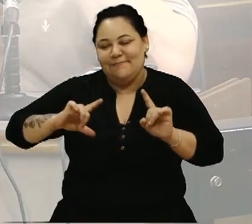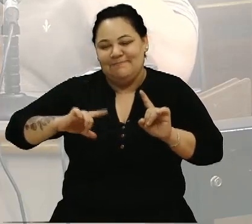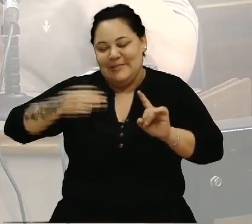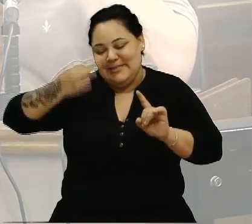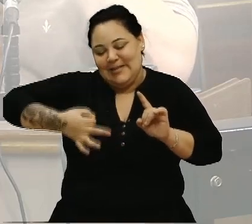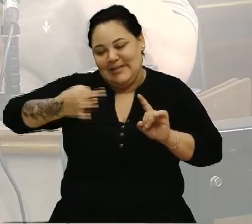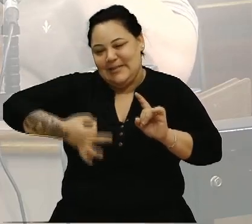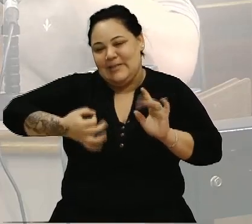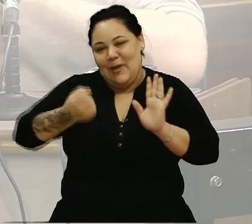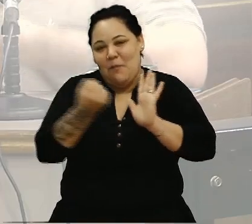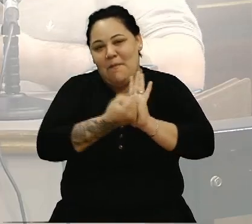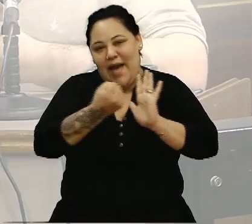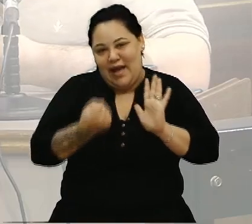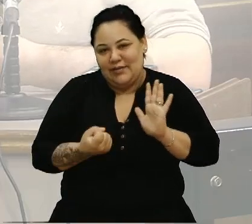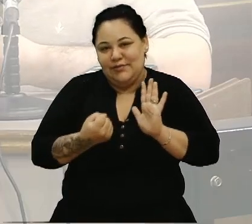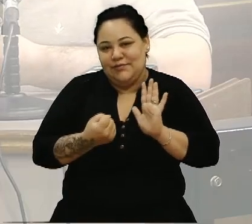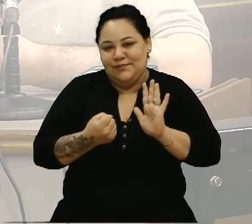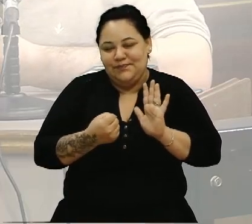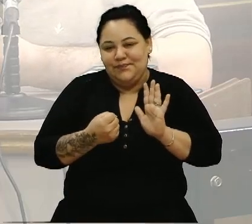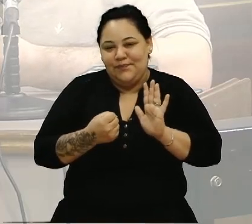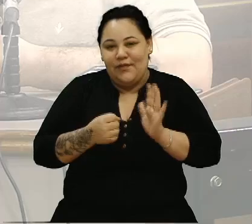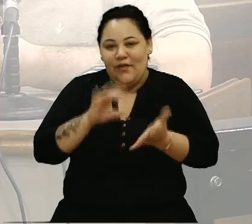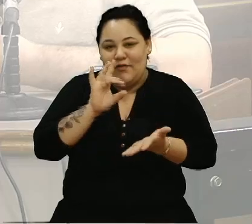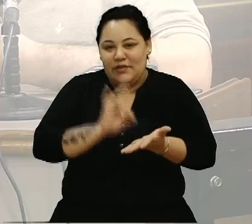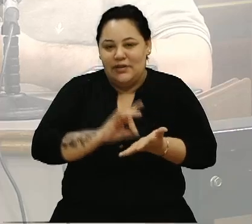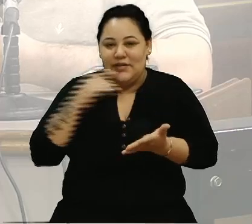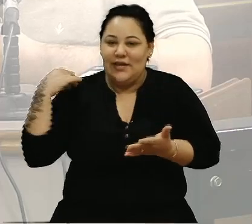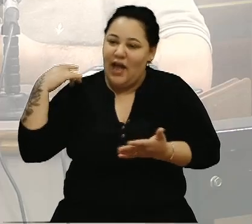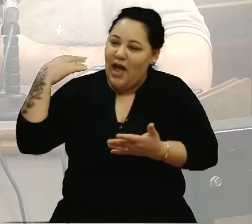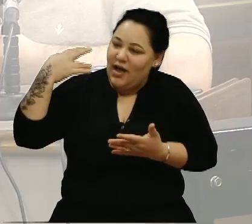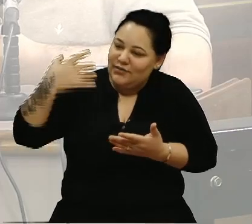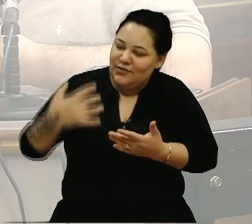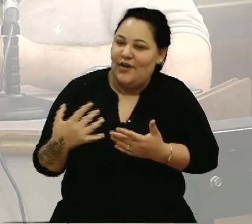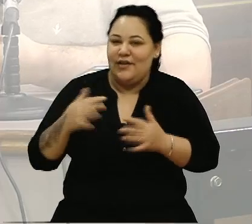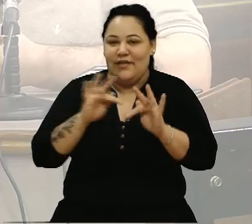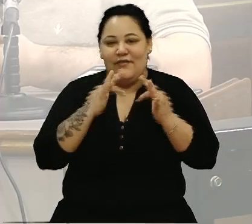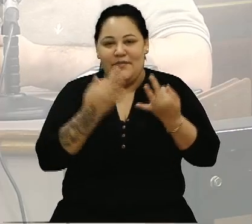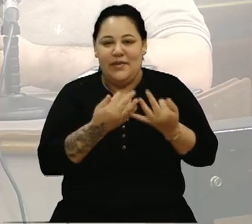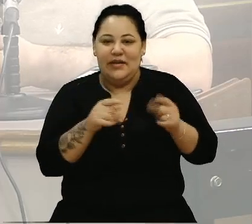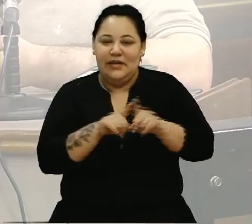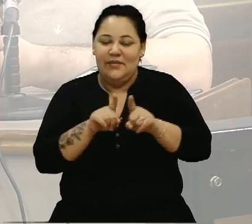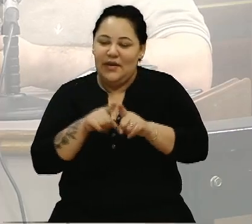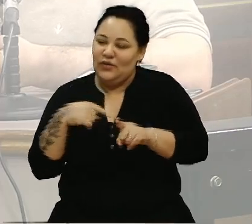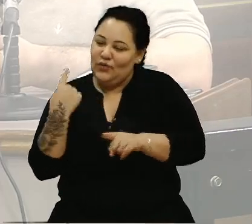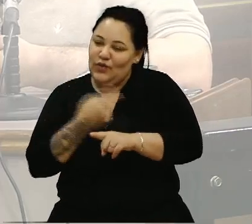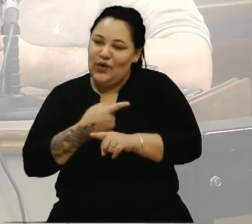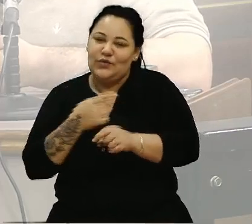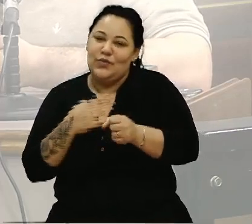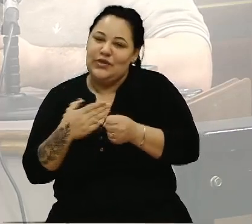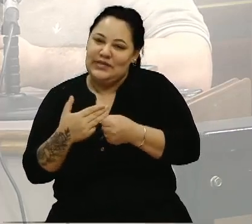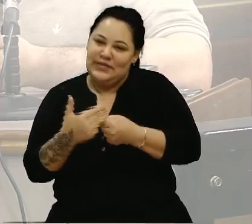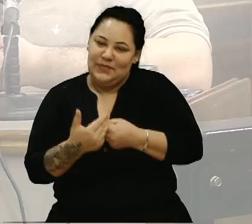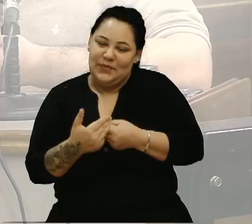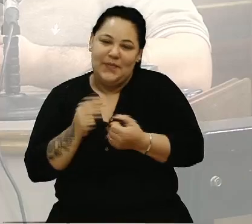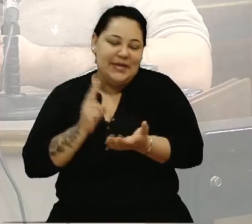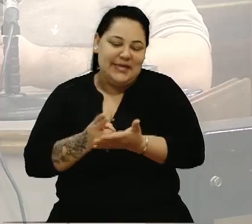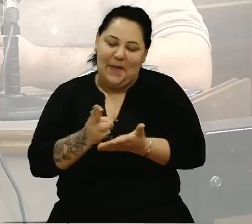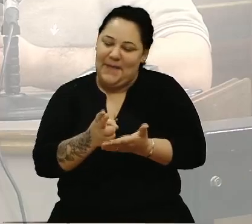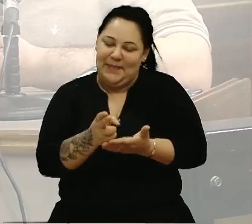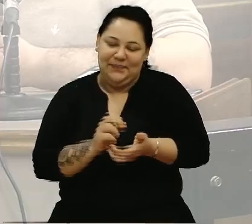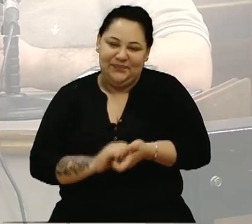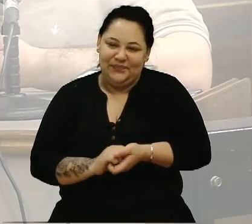não somente na história da família, bem como na história do nosso município eternamente. Então,